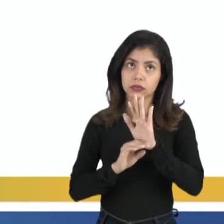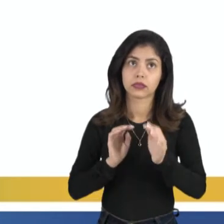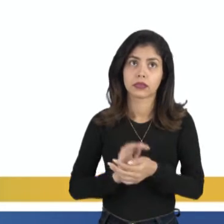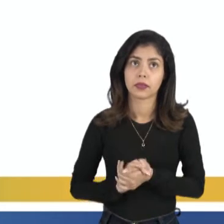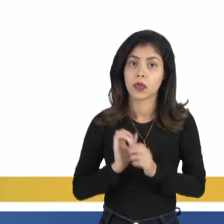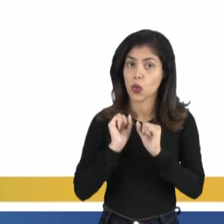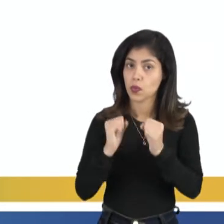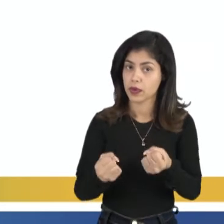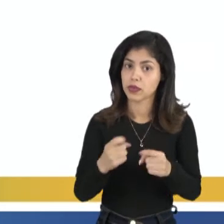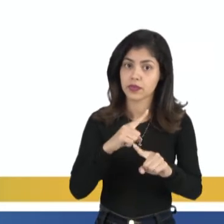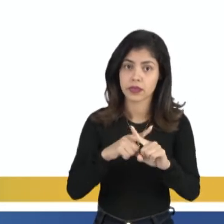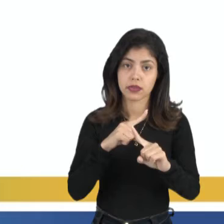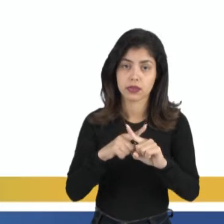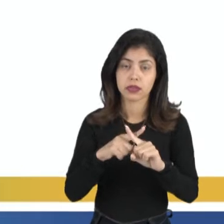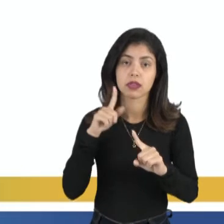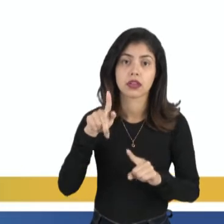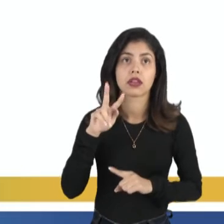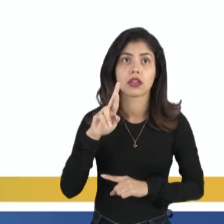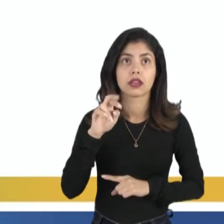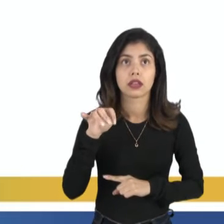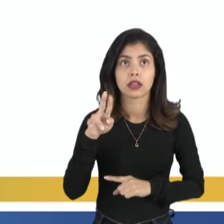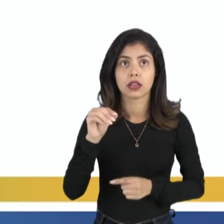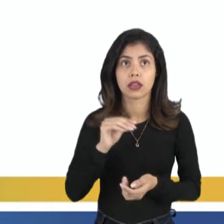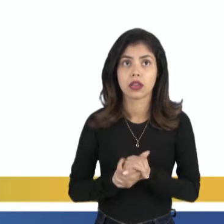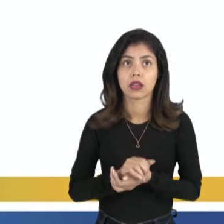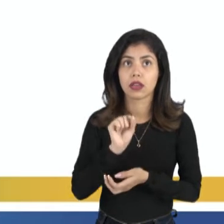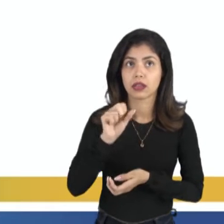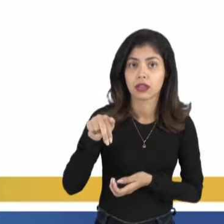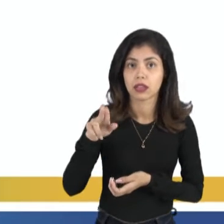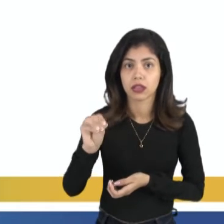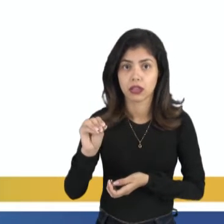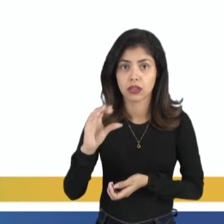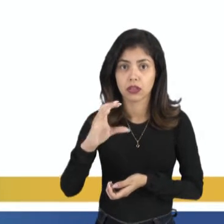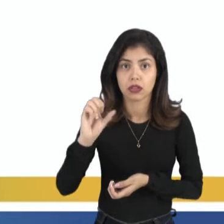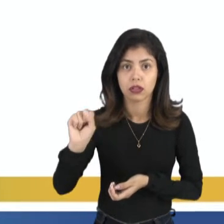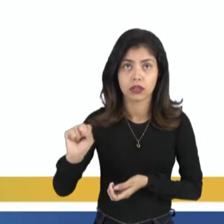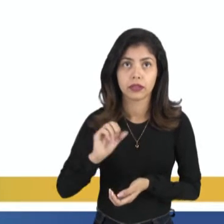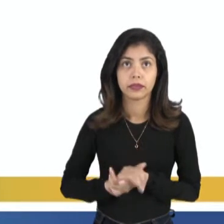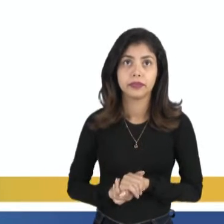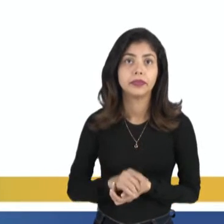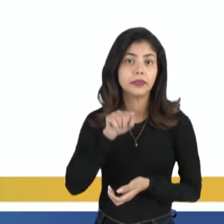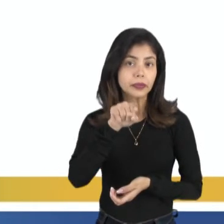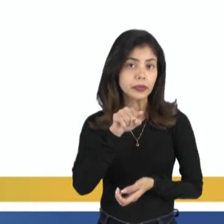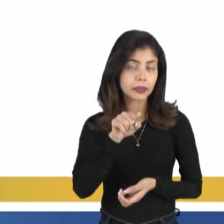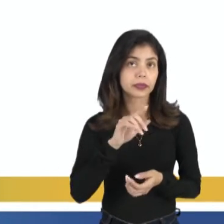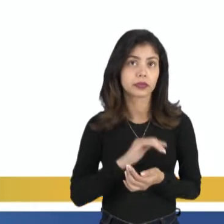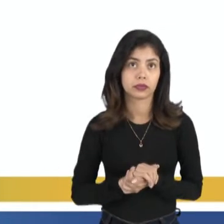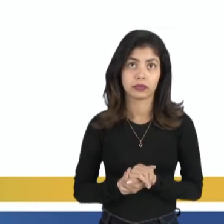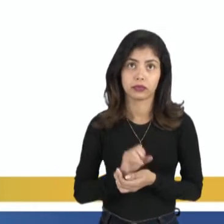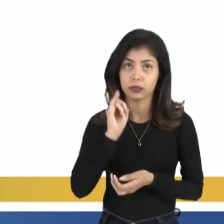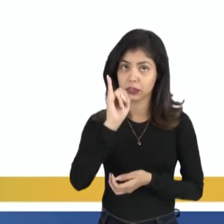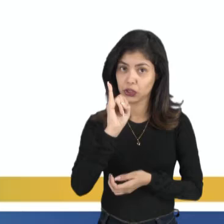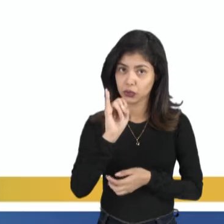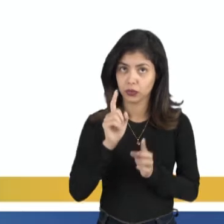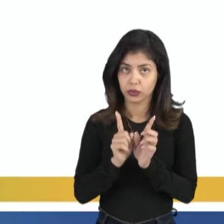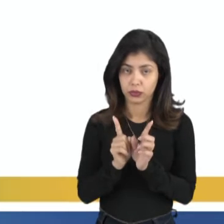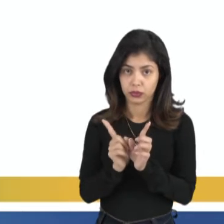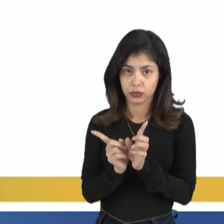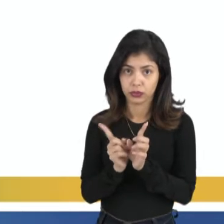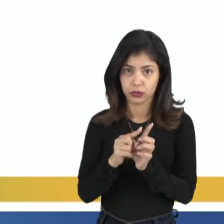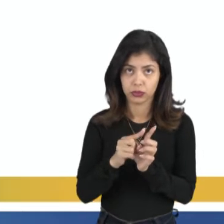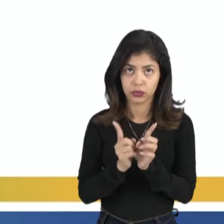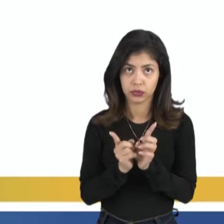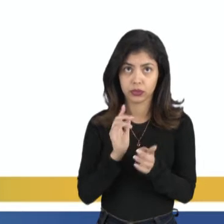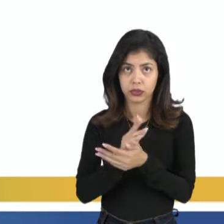peso, que é a massa vezes a gravidade, só que vezes o seno e o cosseno do ângulo, né? Esse ângulo fica aqui, ó. Se você fizer esse desenho